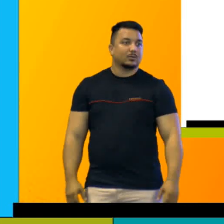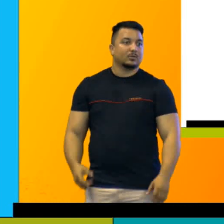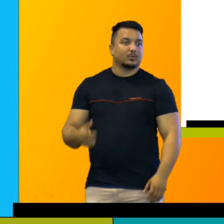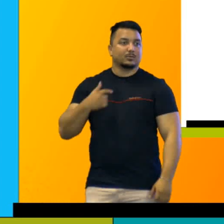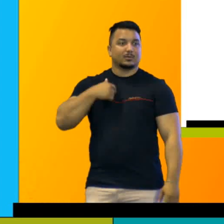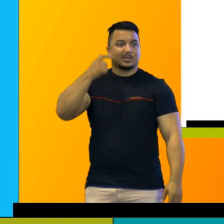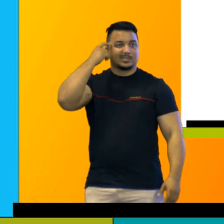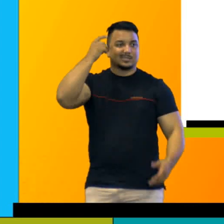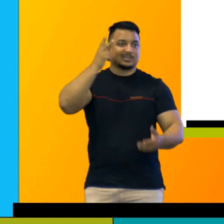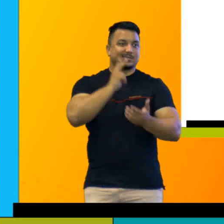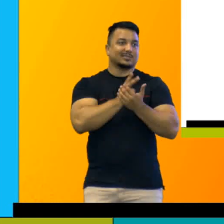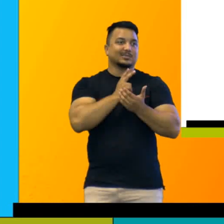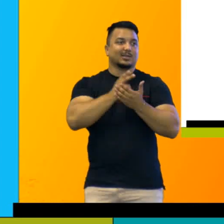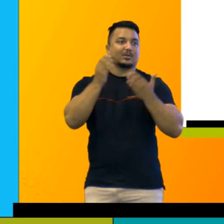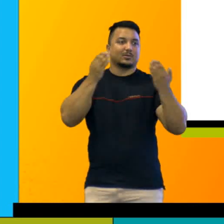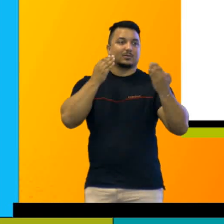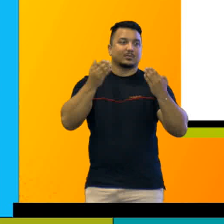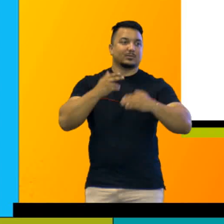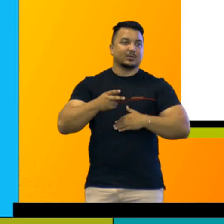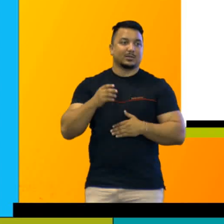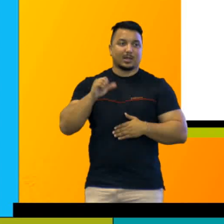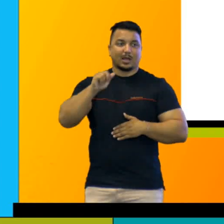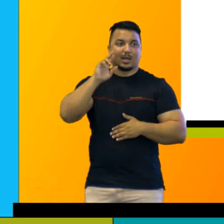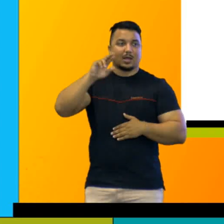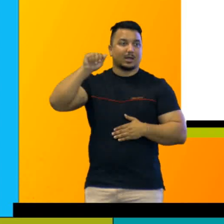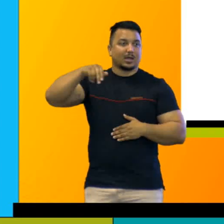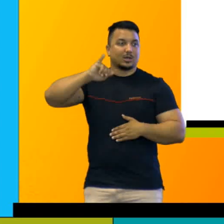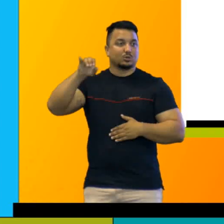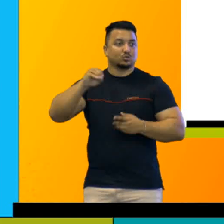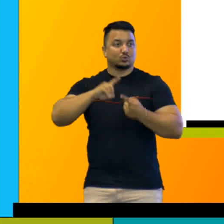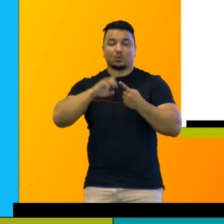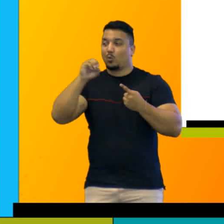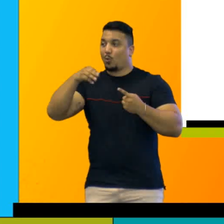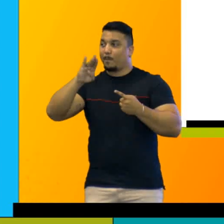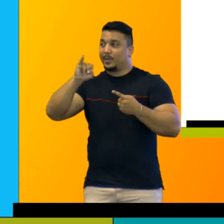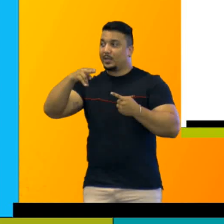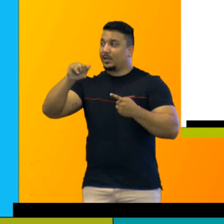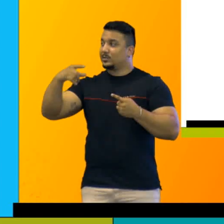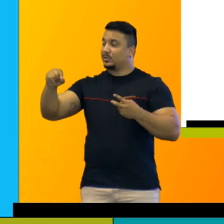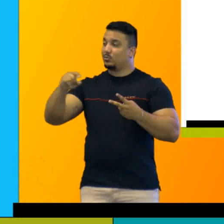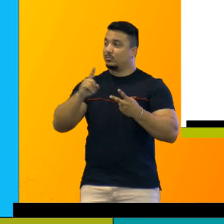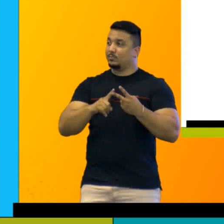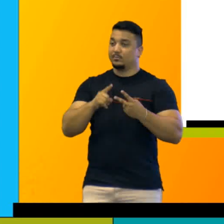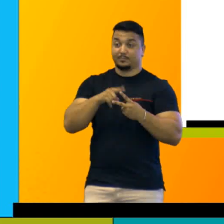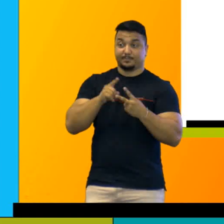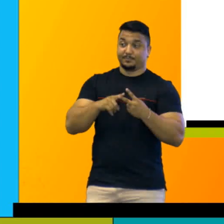tenho dúvida, nunca sei quando é que é arranjo, quando é que é combinação, né? Pessoal, se eu tenho